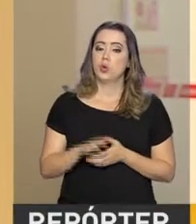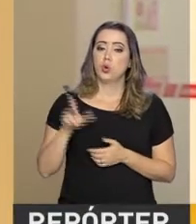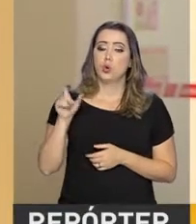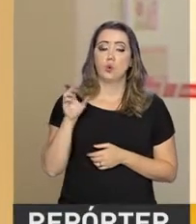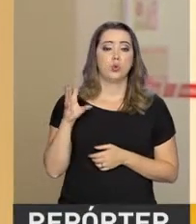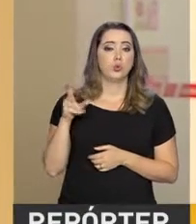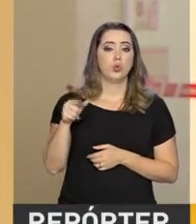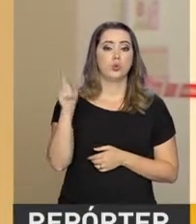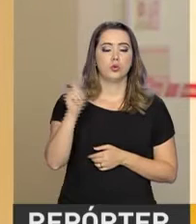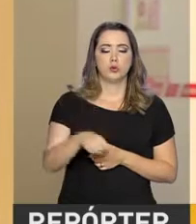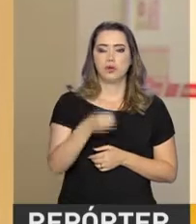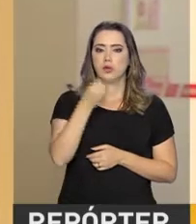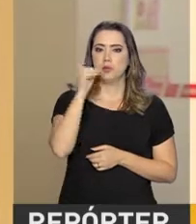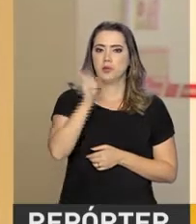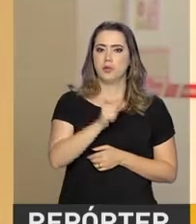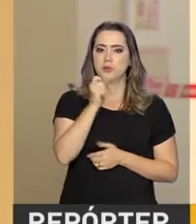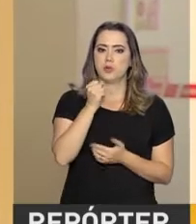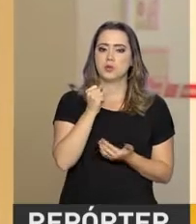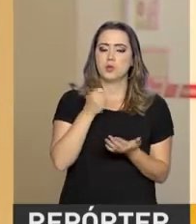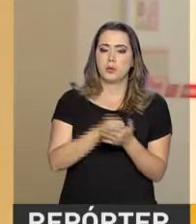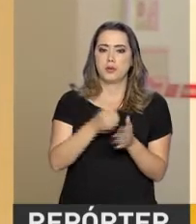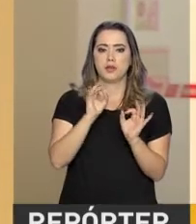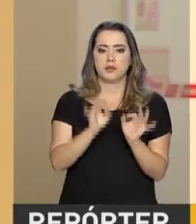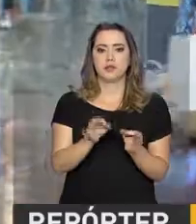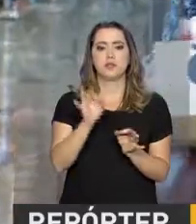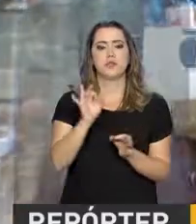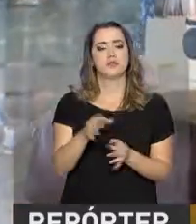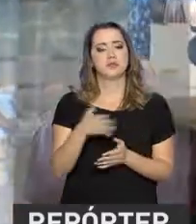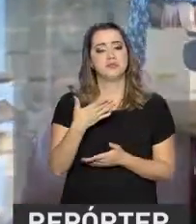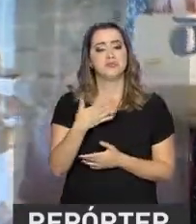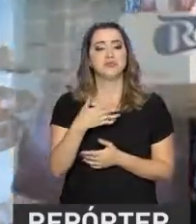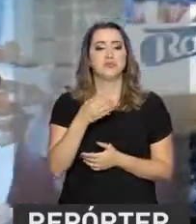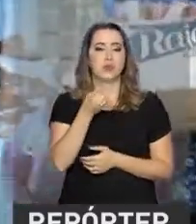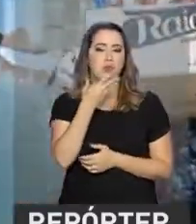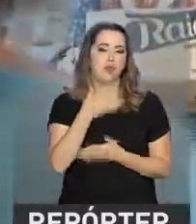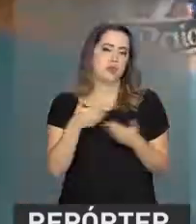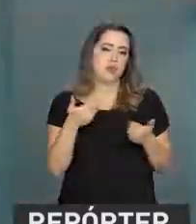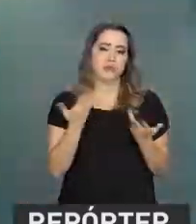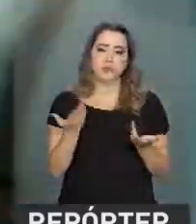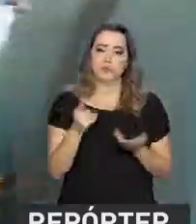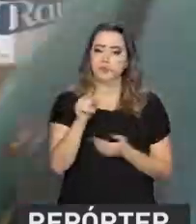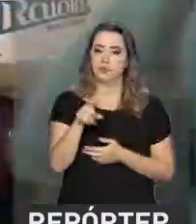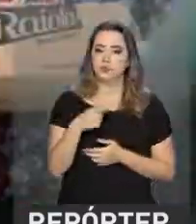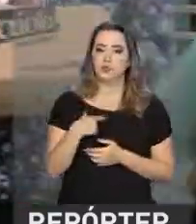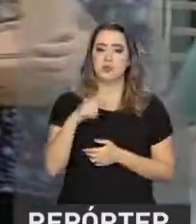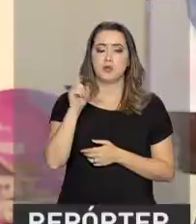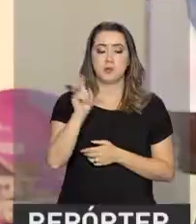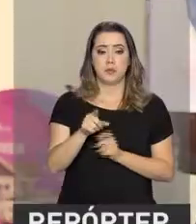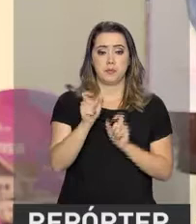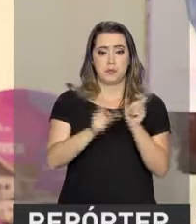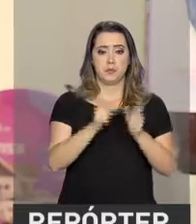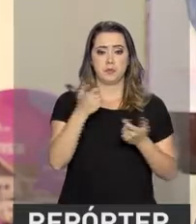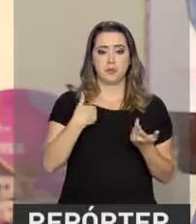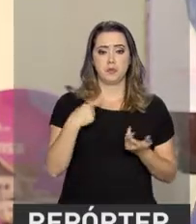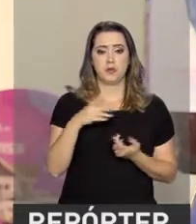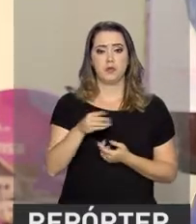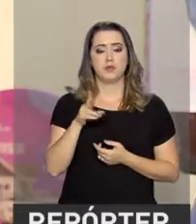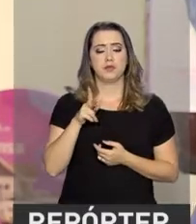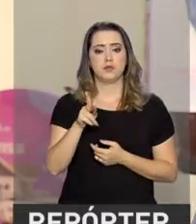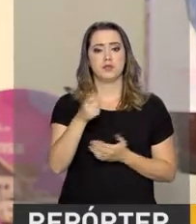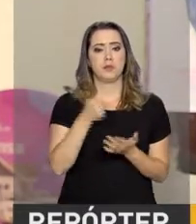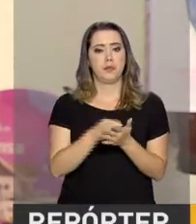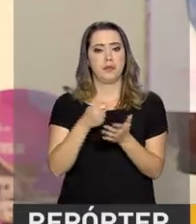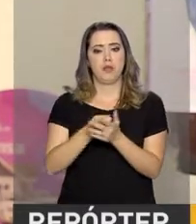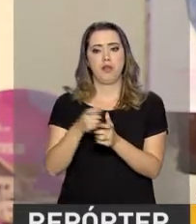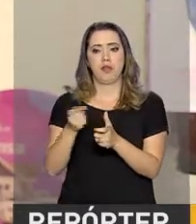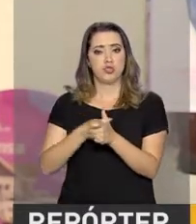bom pagador é bom, é aceito, né? E não é difícil achar quem pensa como Paulo. Quando você está em dia com suas